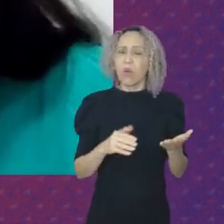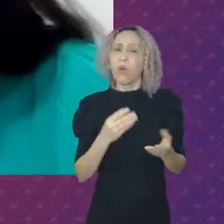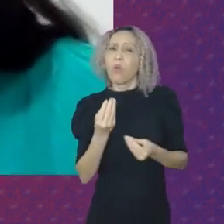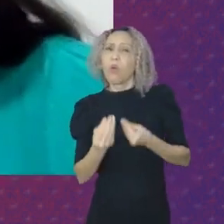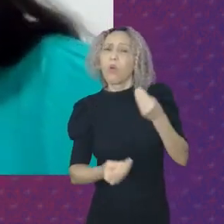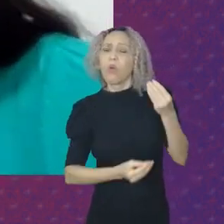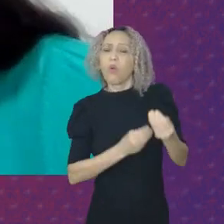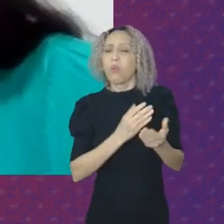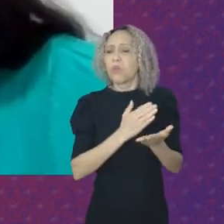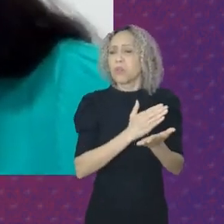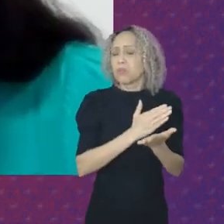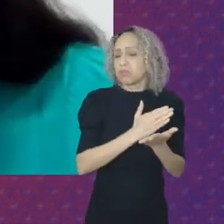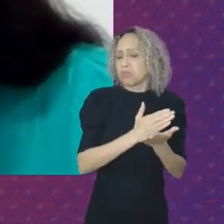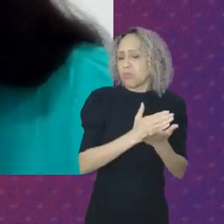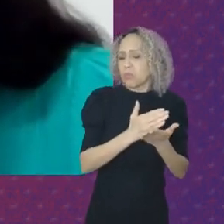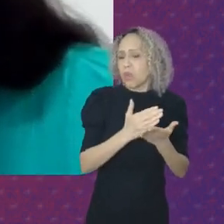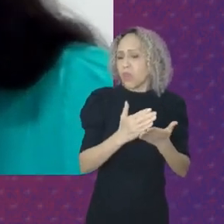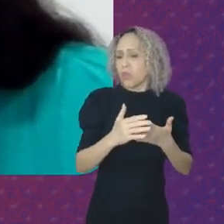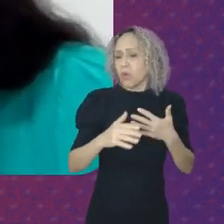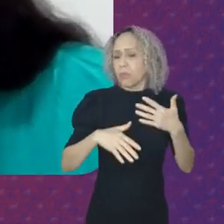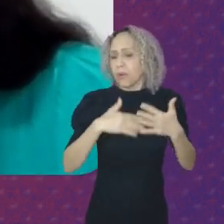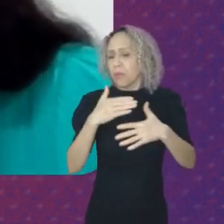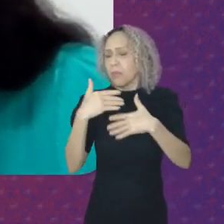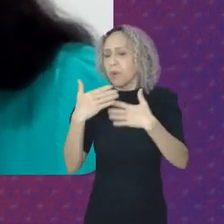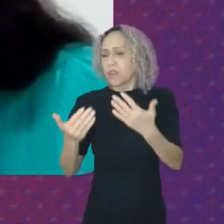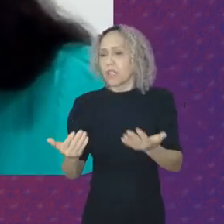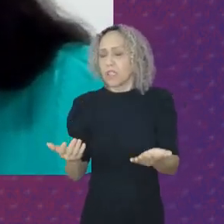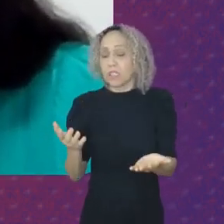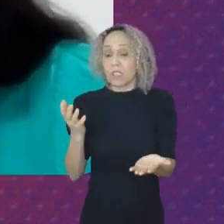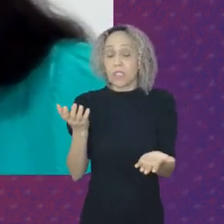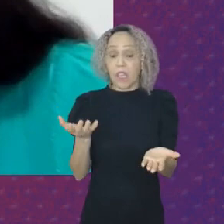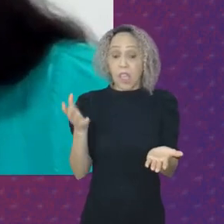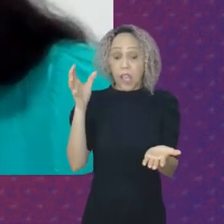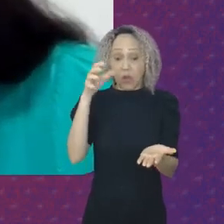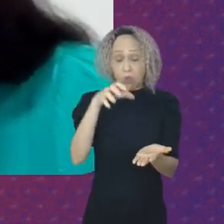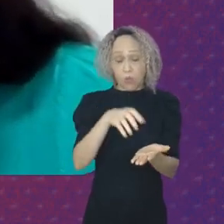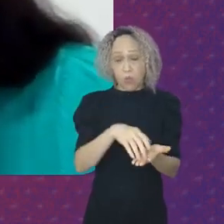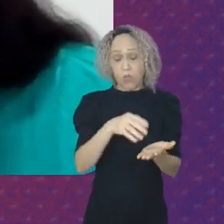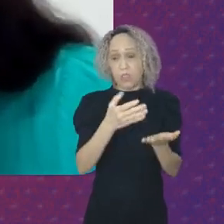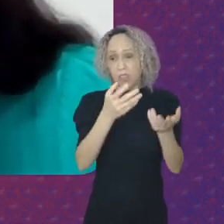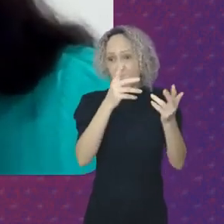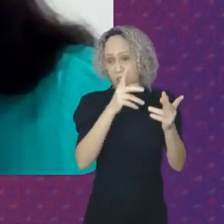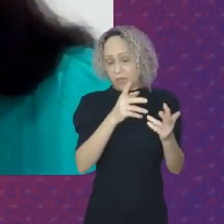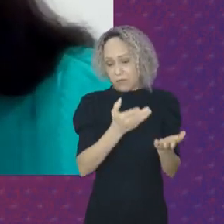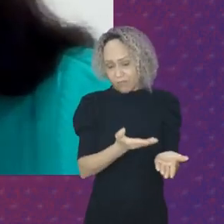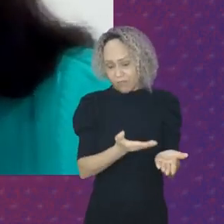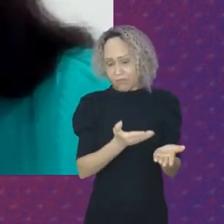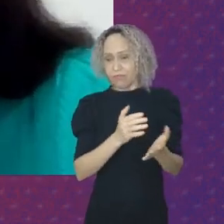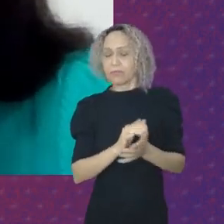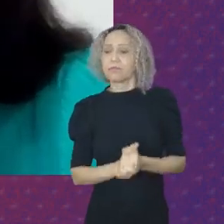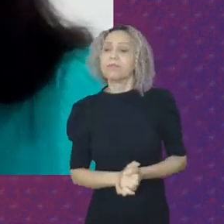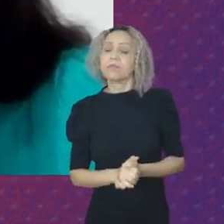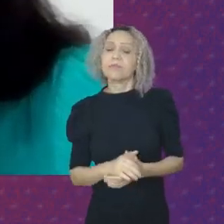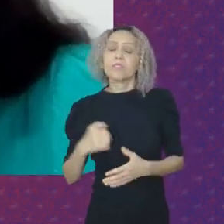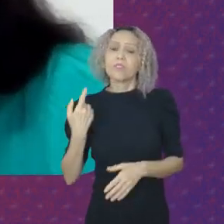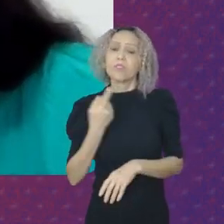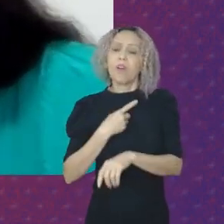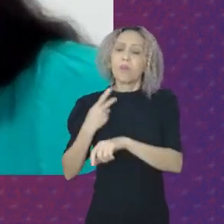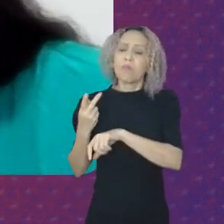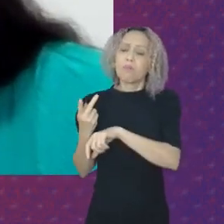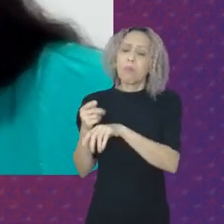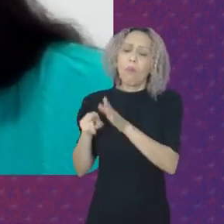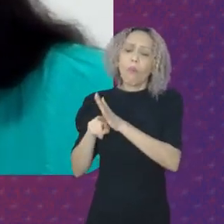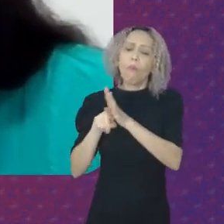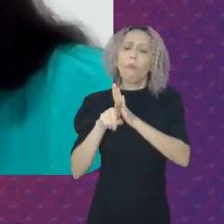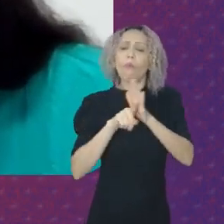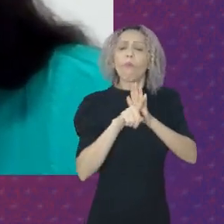ela passou até chegar no formato atual. Então, a gente busca algumas pesquisas que foram